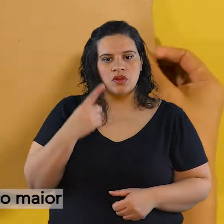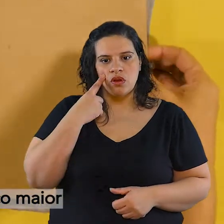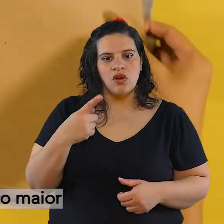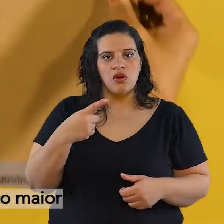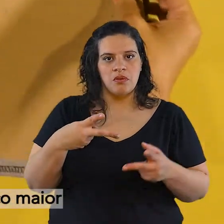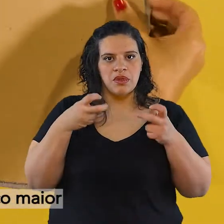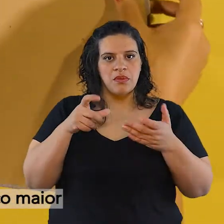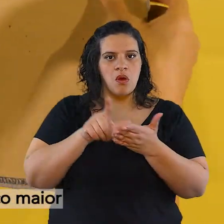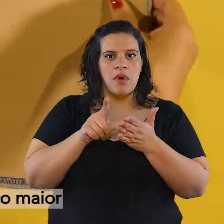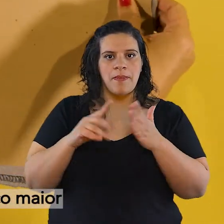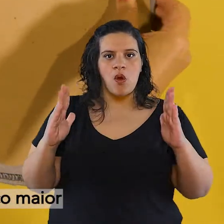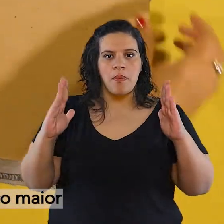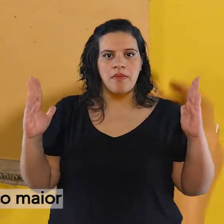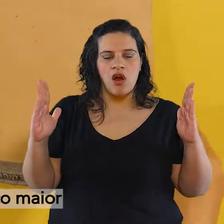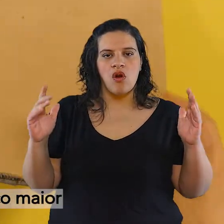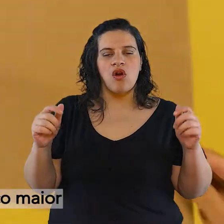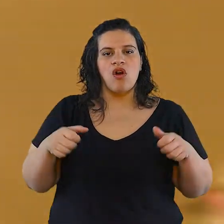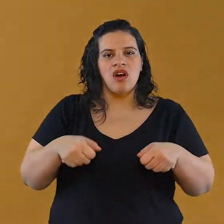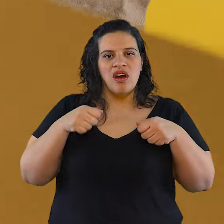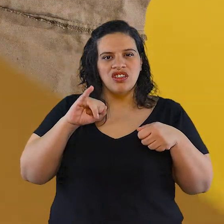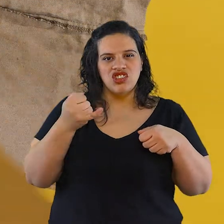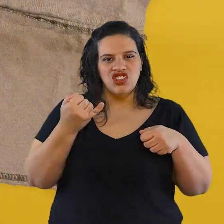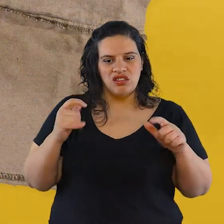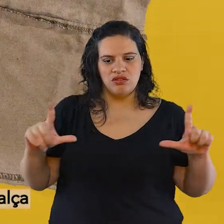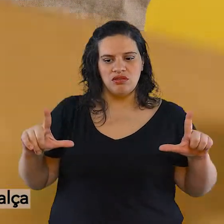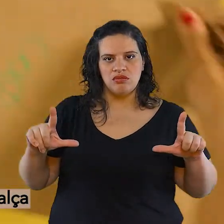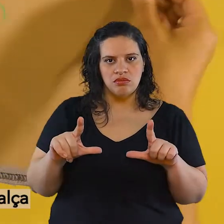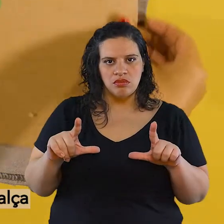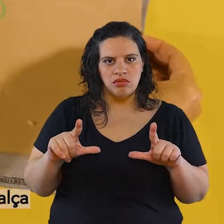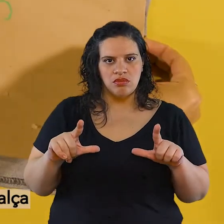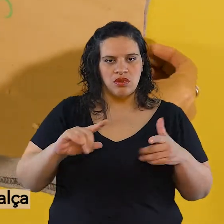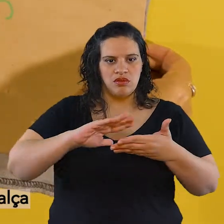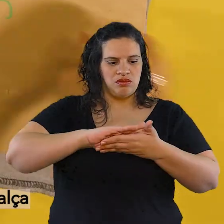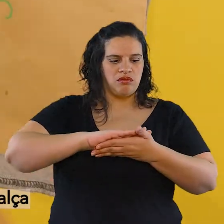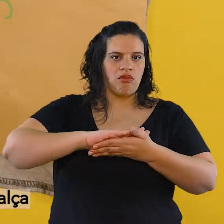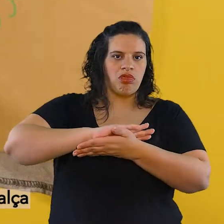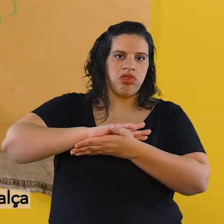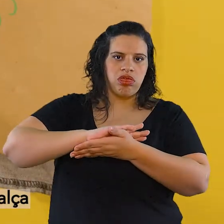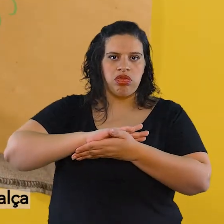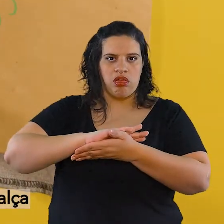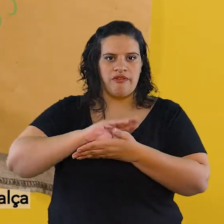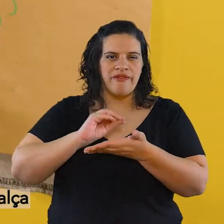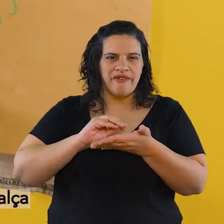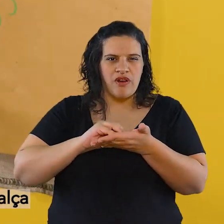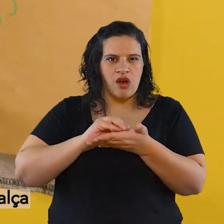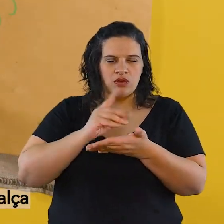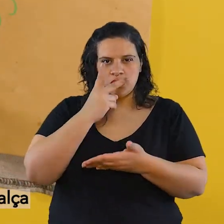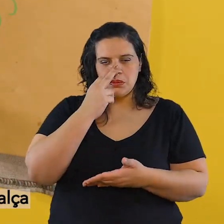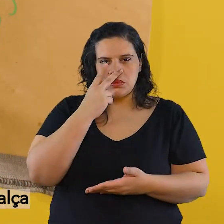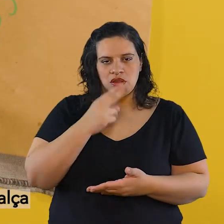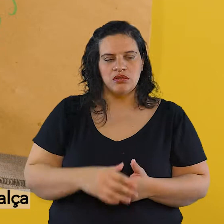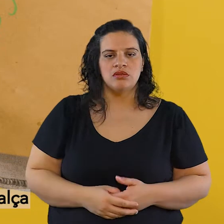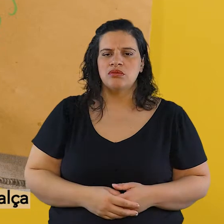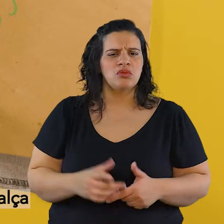Aqui, tá vendo que deu um tamanho um pouco maior? A modelagem com